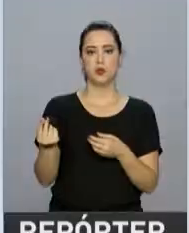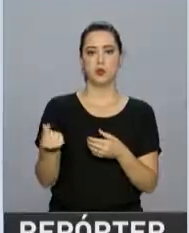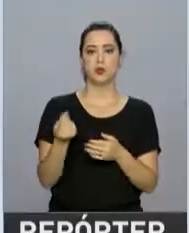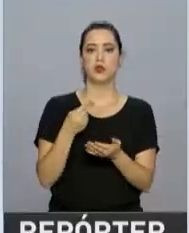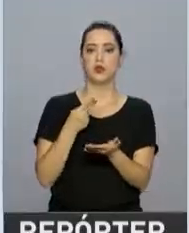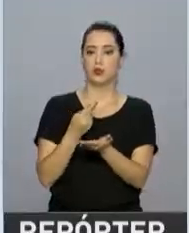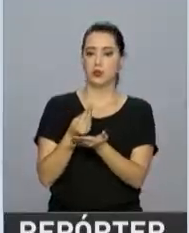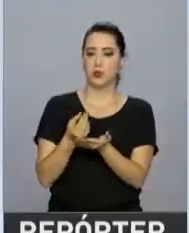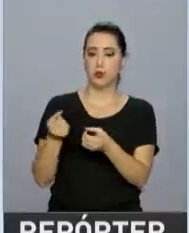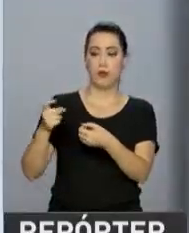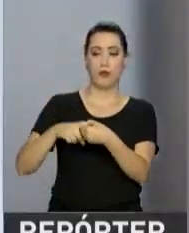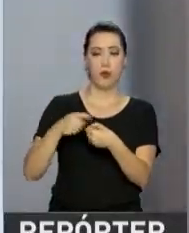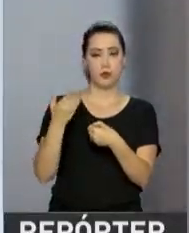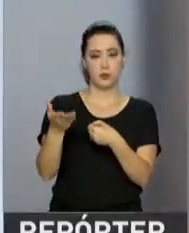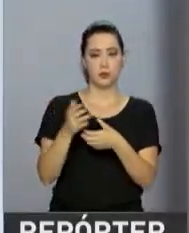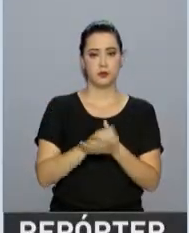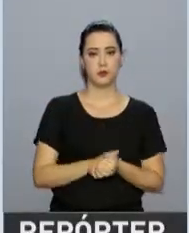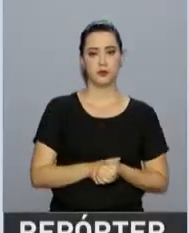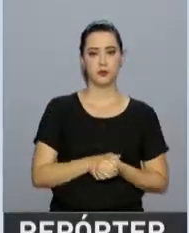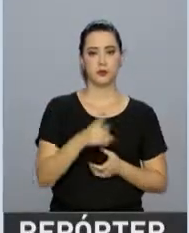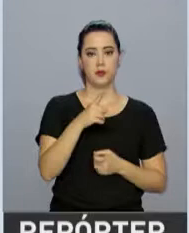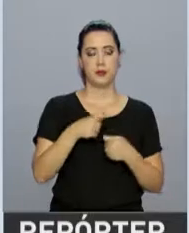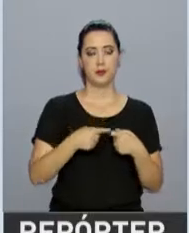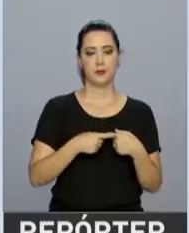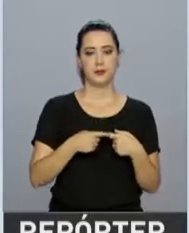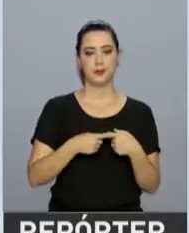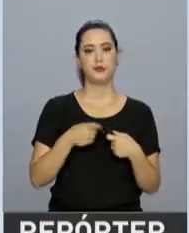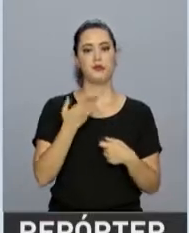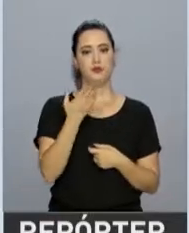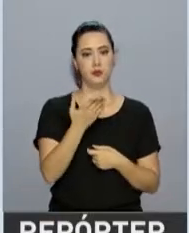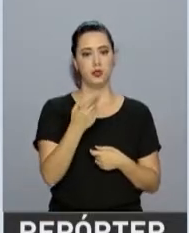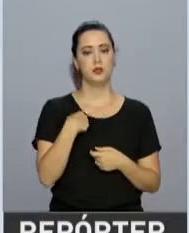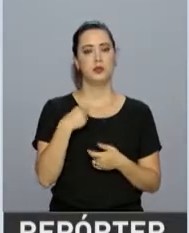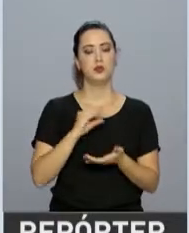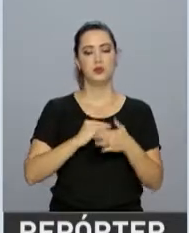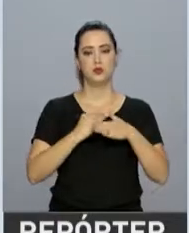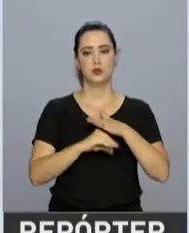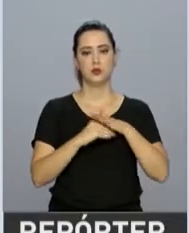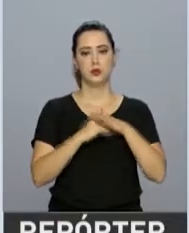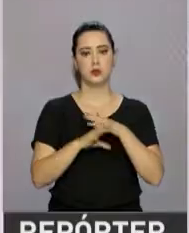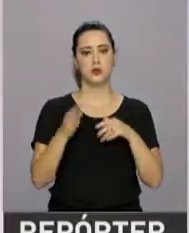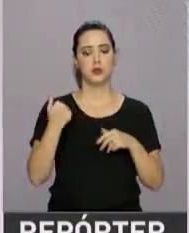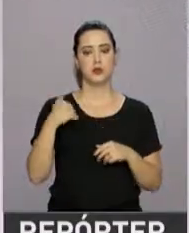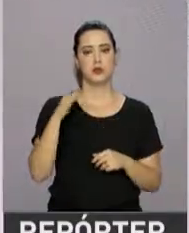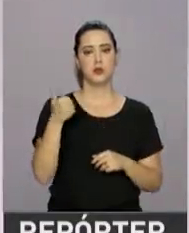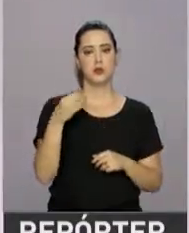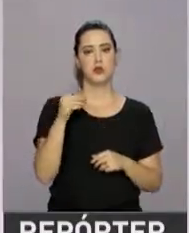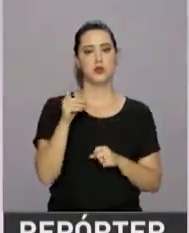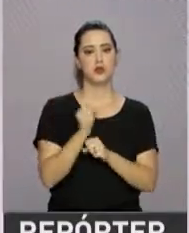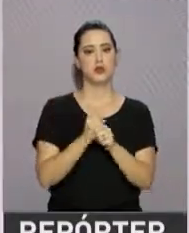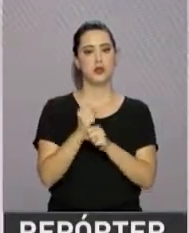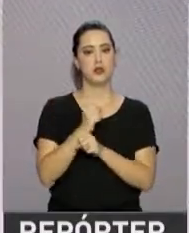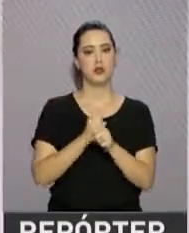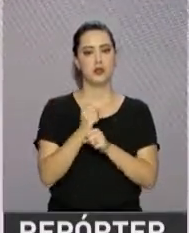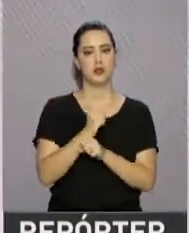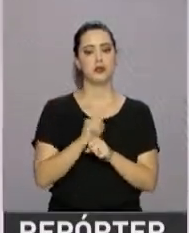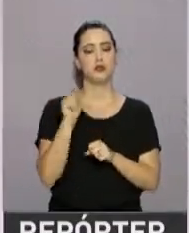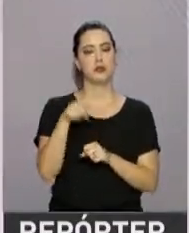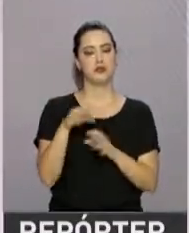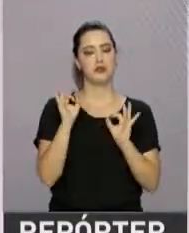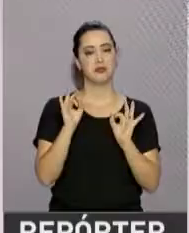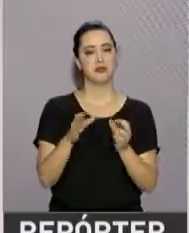o médico sebastião rocha aplicar no tesouro direto há mais de dez anos para ele esse é um tipo de aplicação